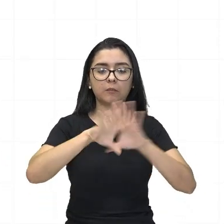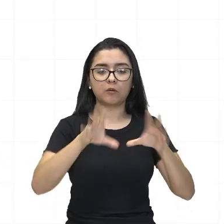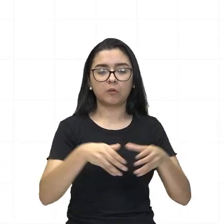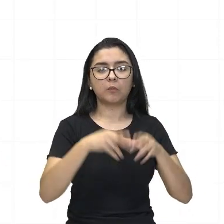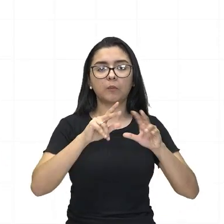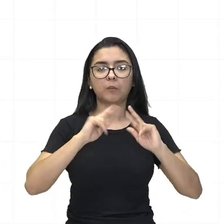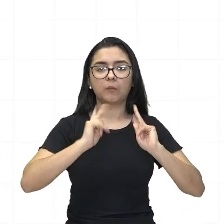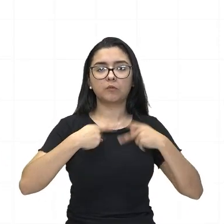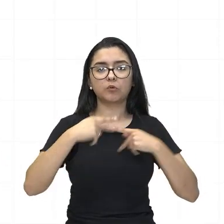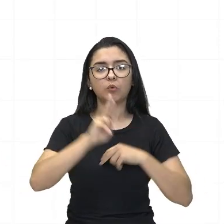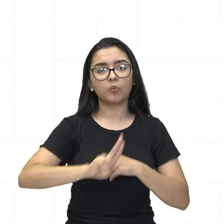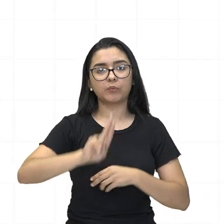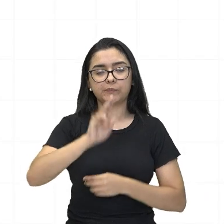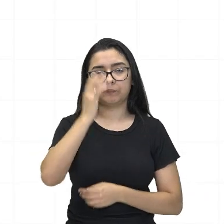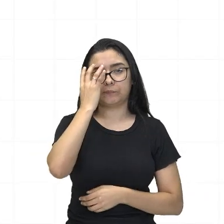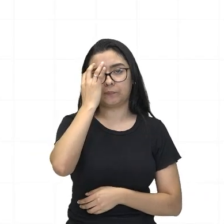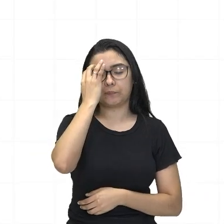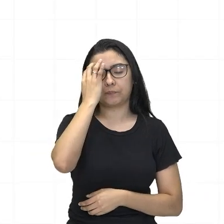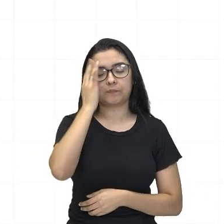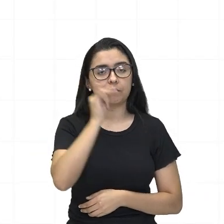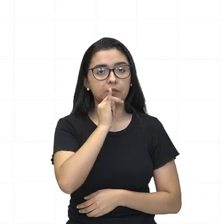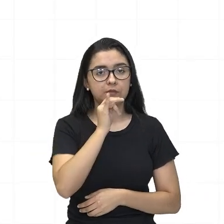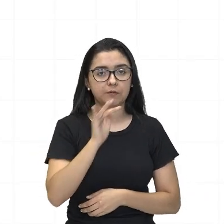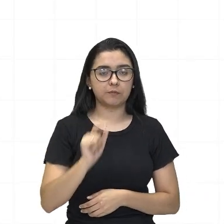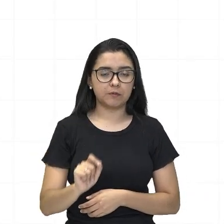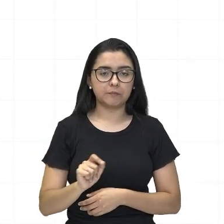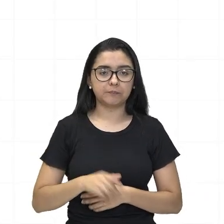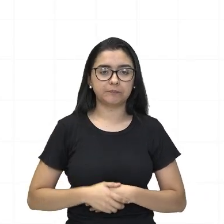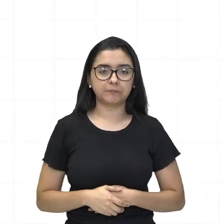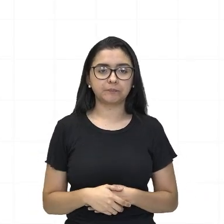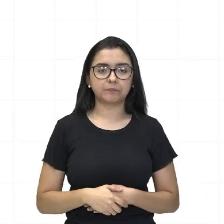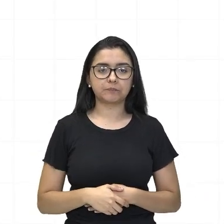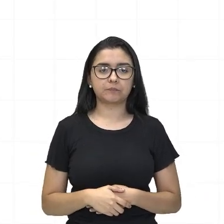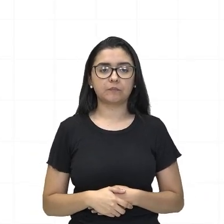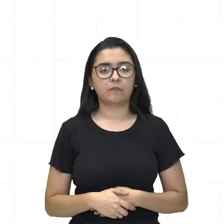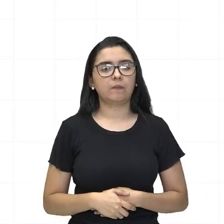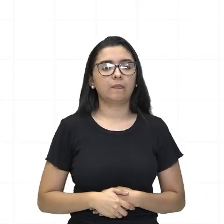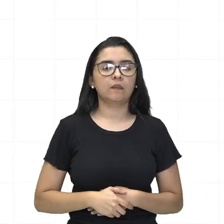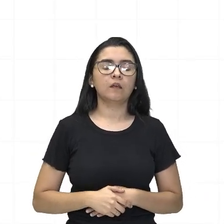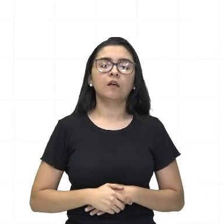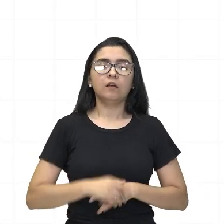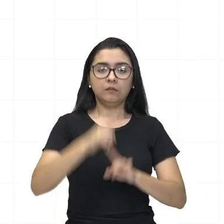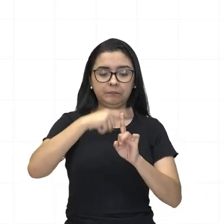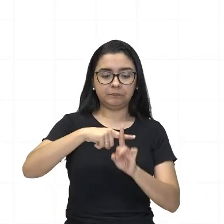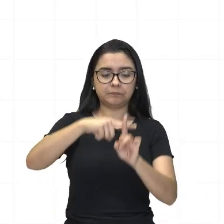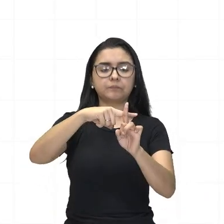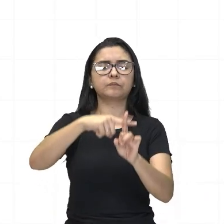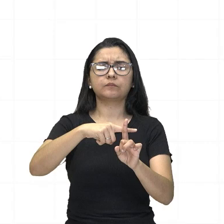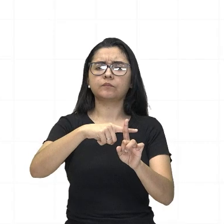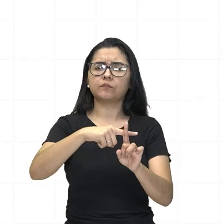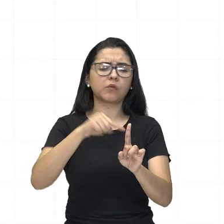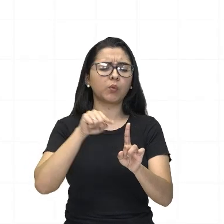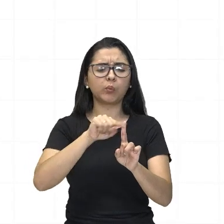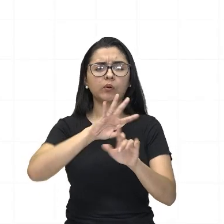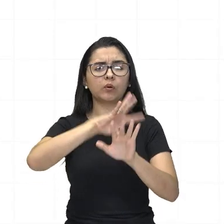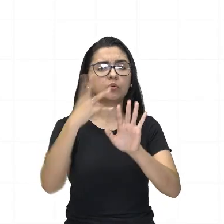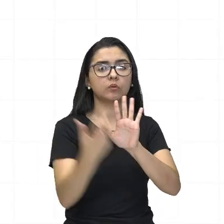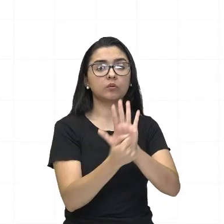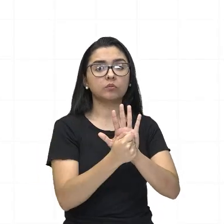humano que o utiliza. Por exemplo, a cruz, ela é um símbolo que